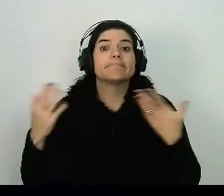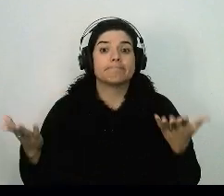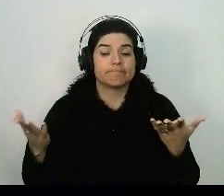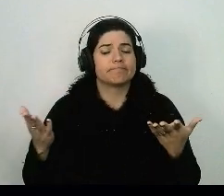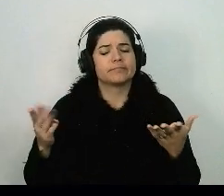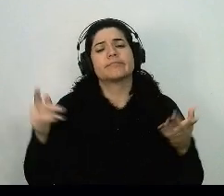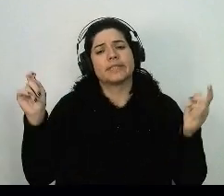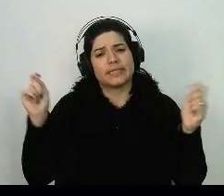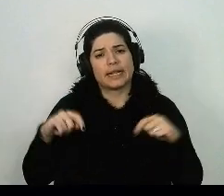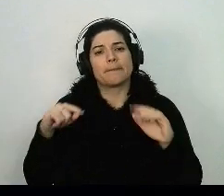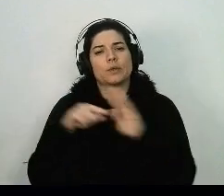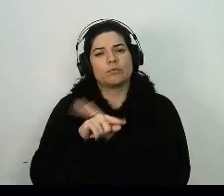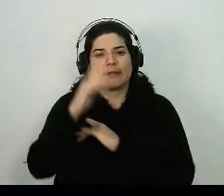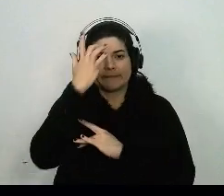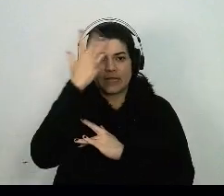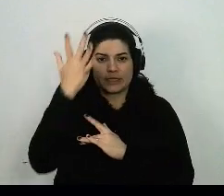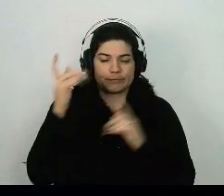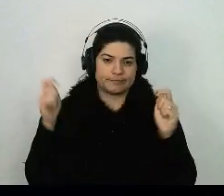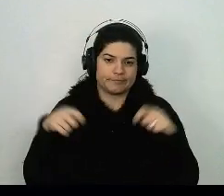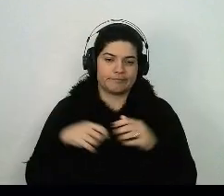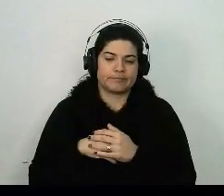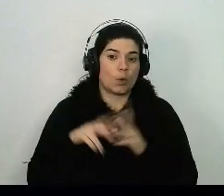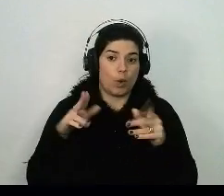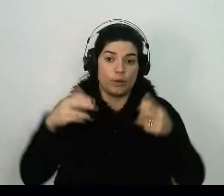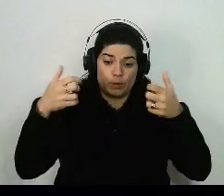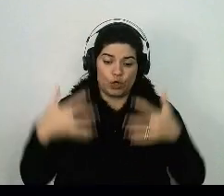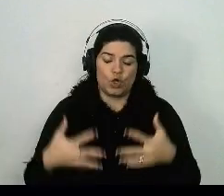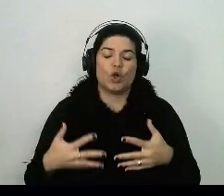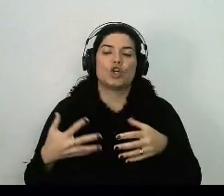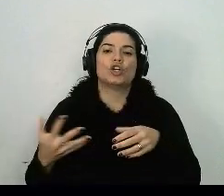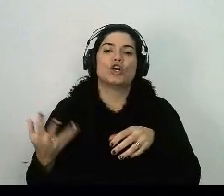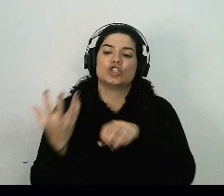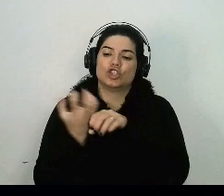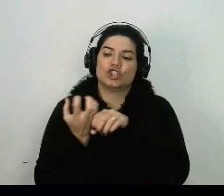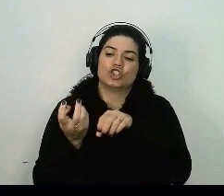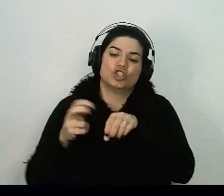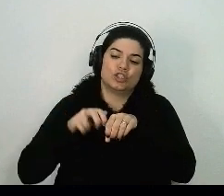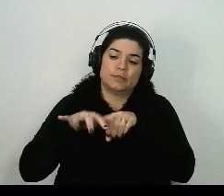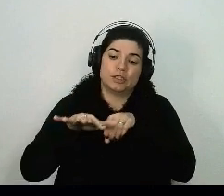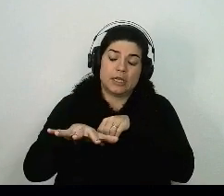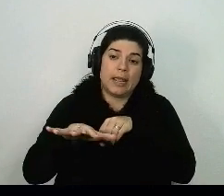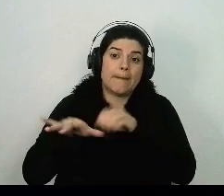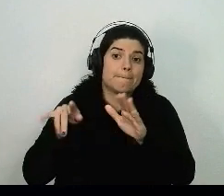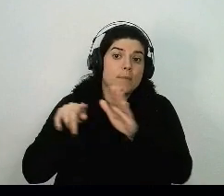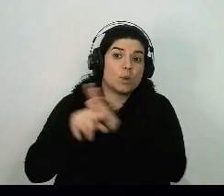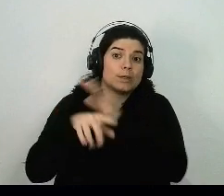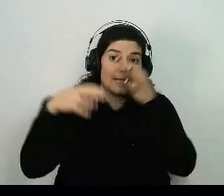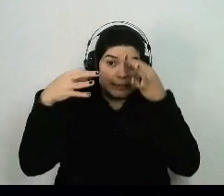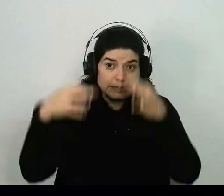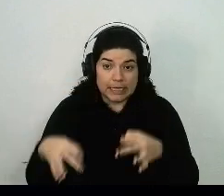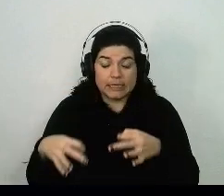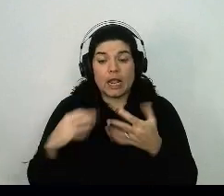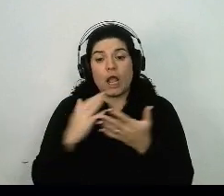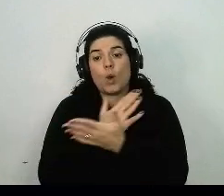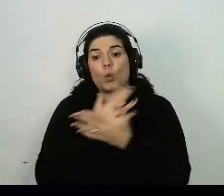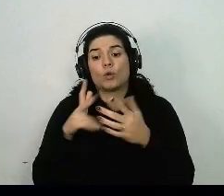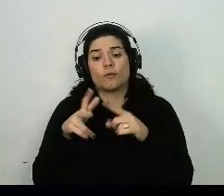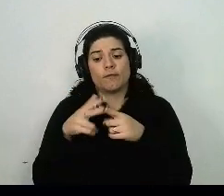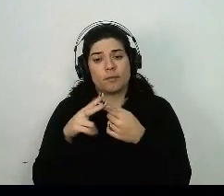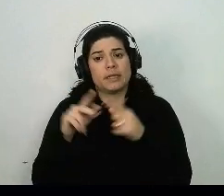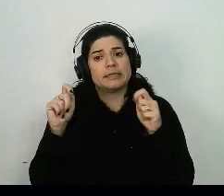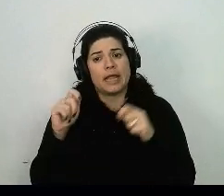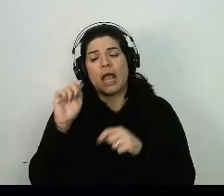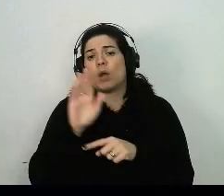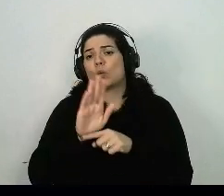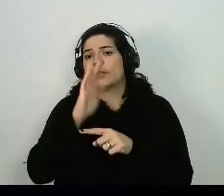igual acho que foi falado do chat GPT, do Midjourney, você tem que saber fazer as perguntas certas e algumas ferramentas são hackzinhos para que você encontre